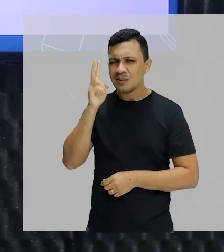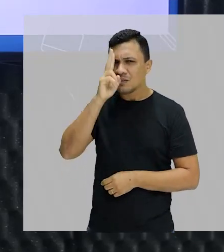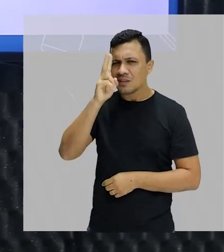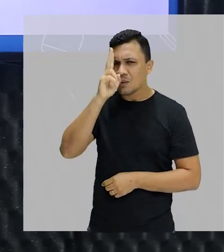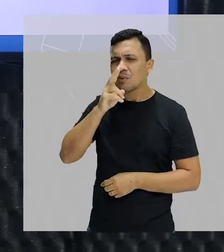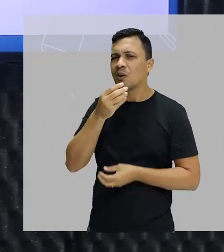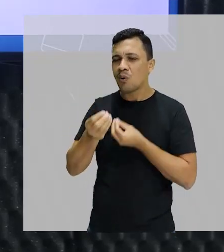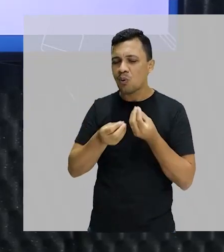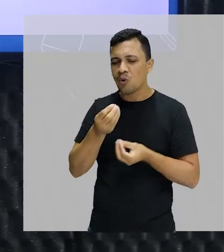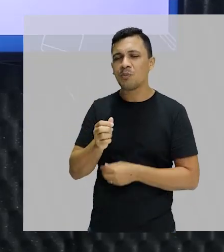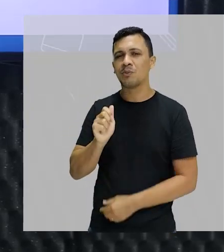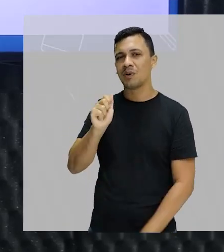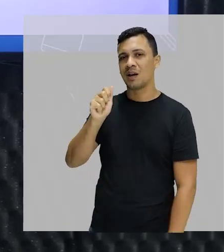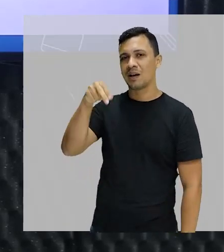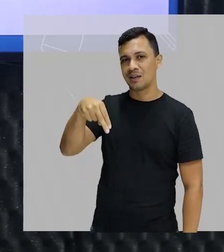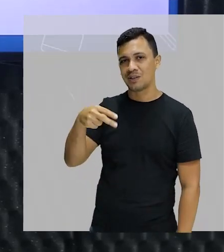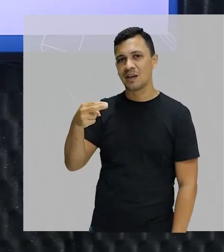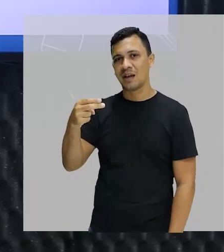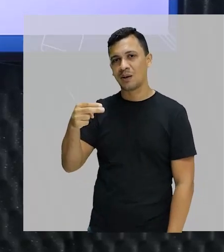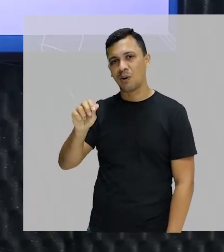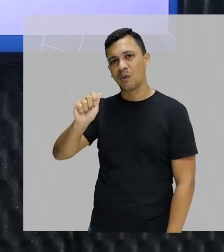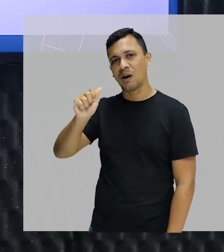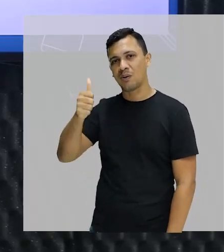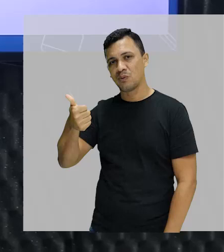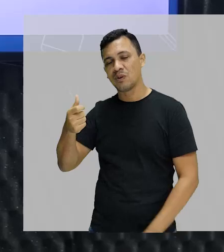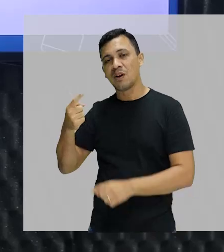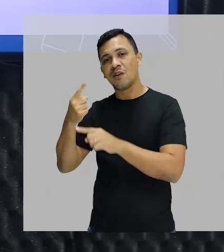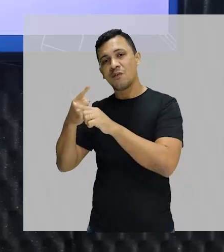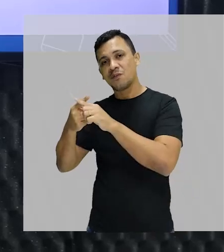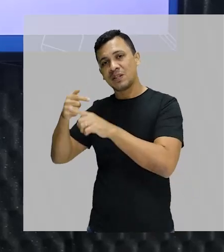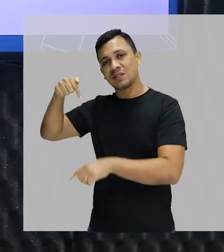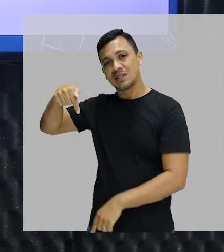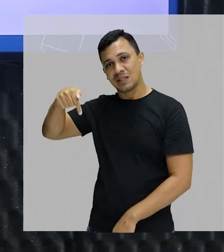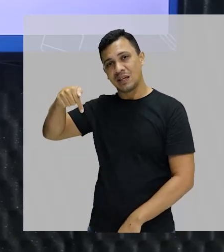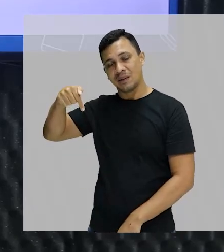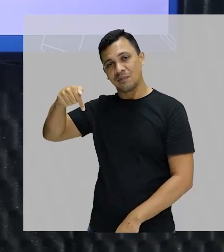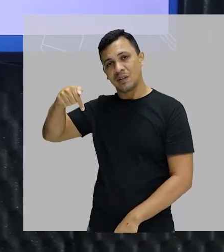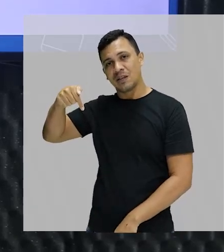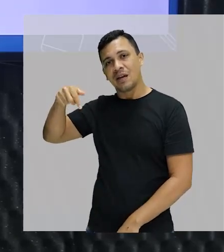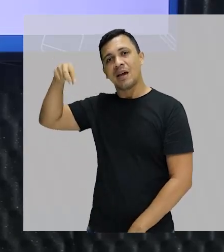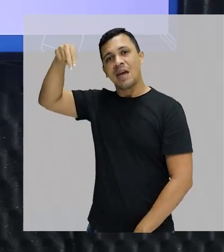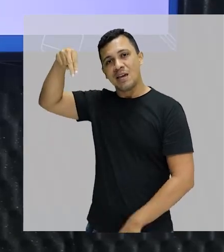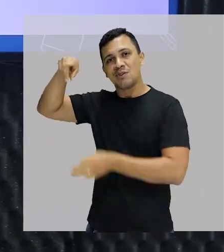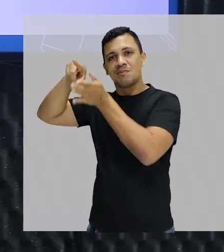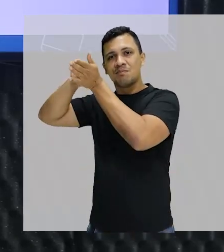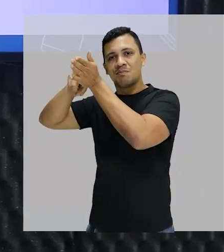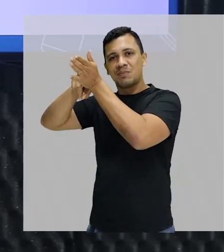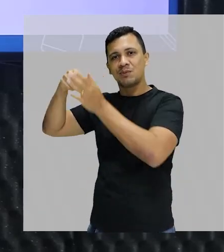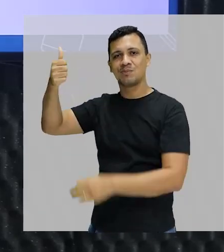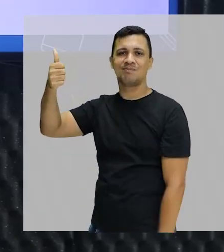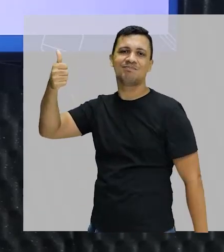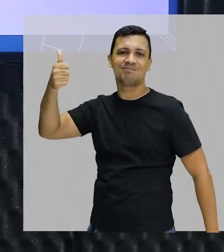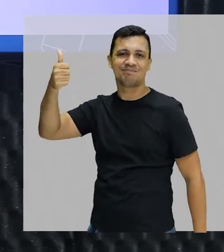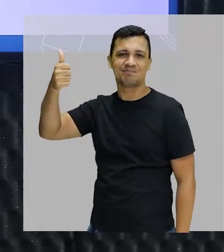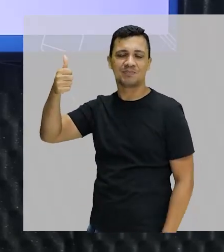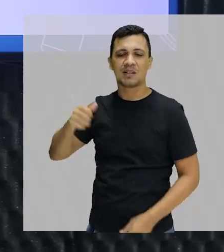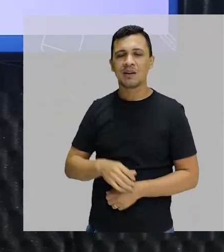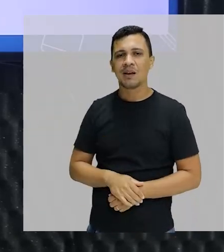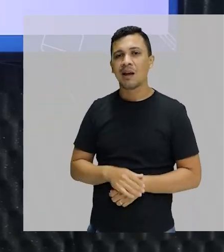geral de PG? A n igual a 1 vezes q elevado a n menos 1. E aí, como ele está